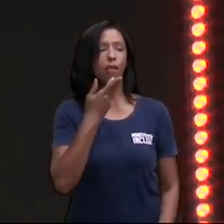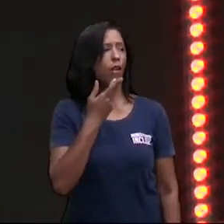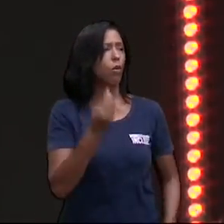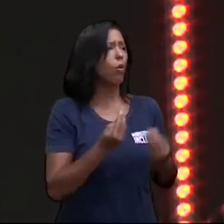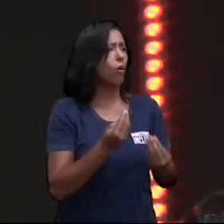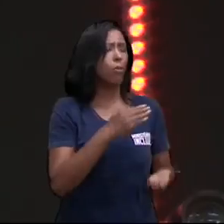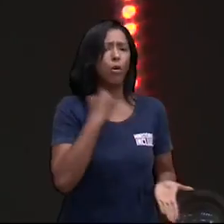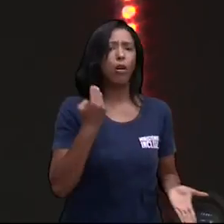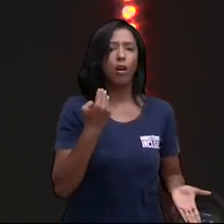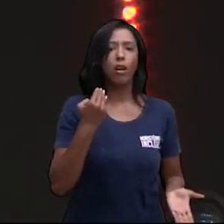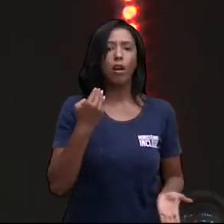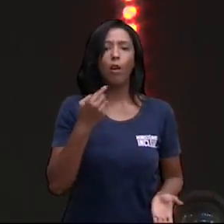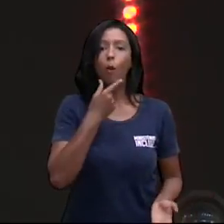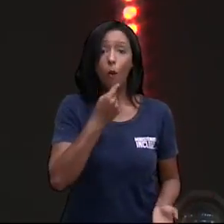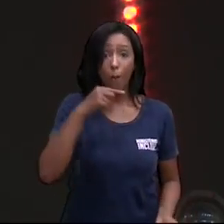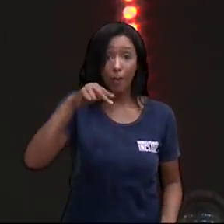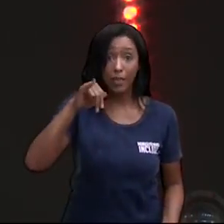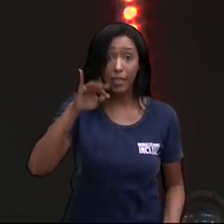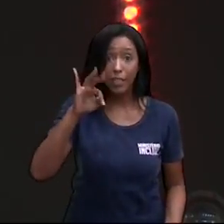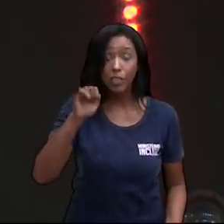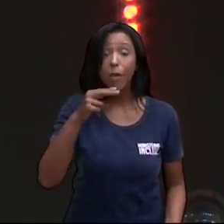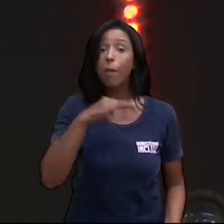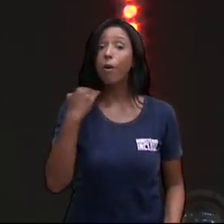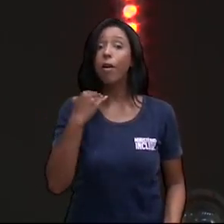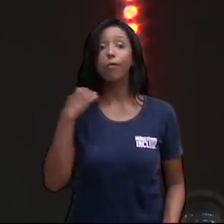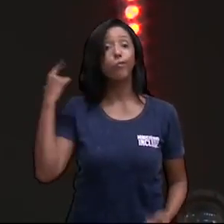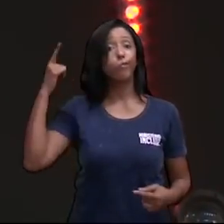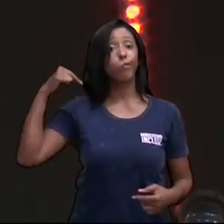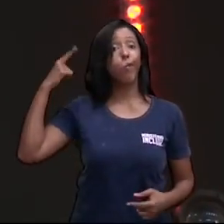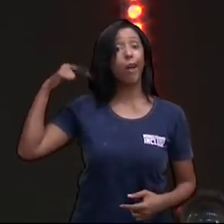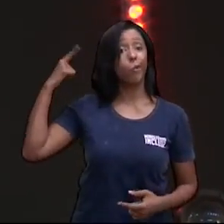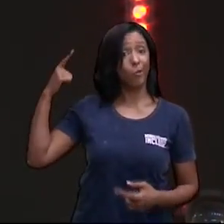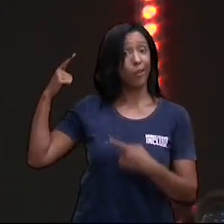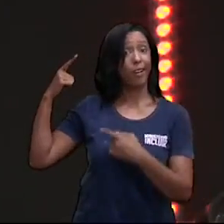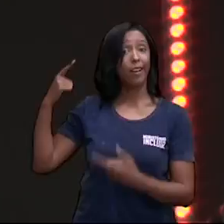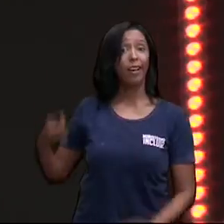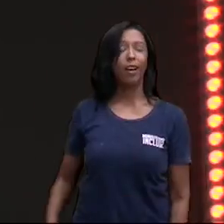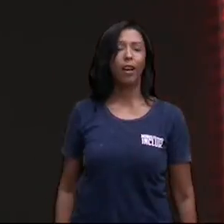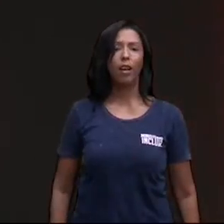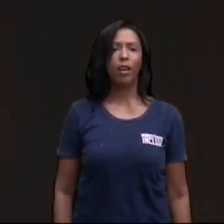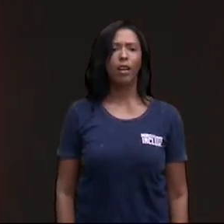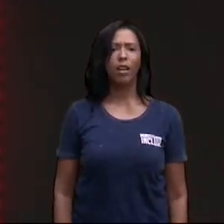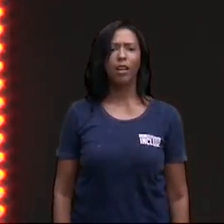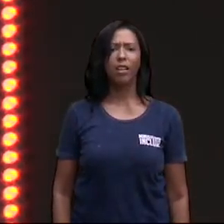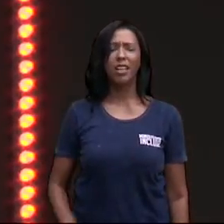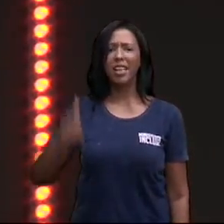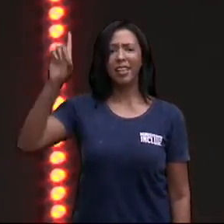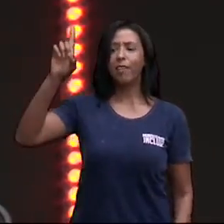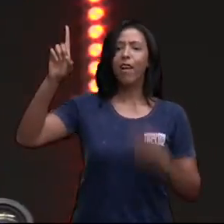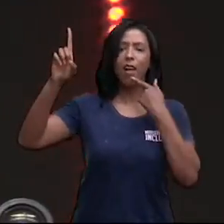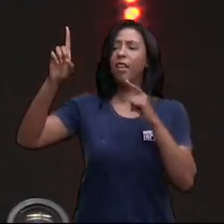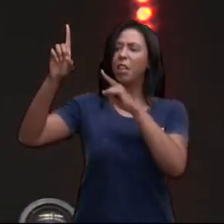é que a gente morreu maluco E quando Deus morre na vida de alguém a loucura tome se